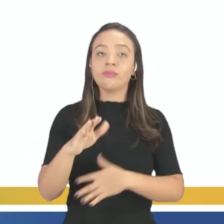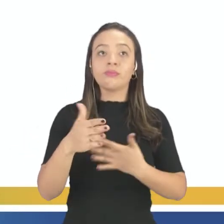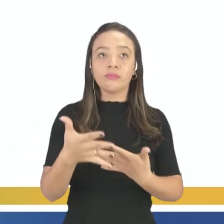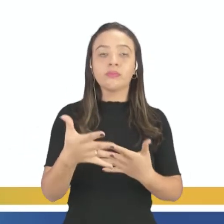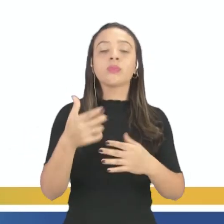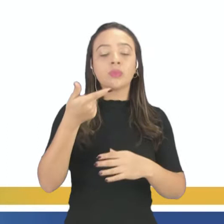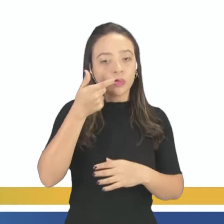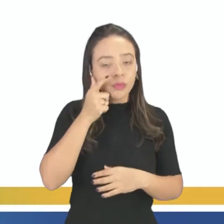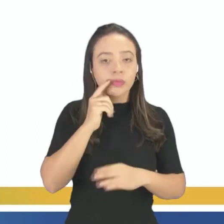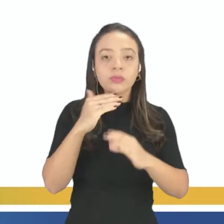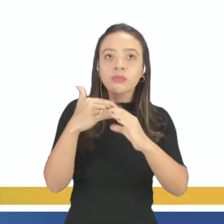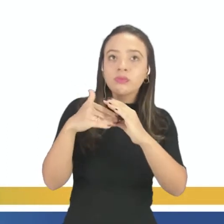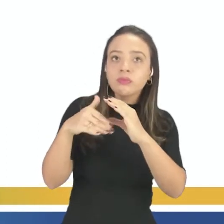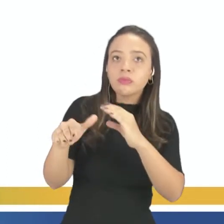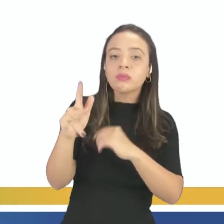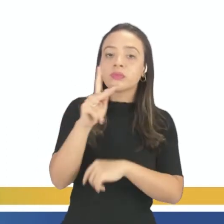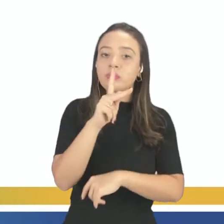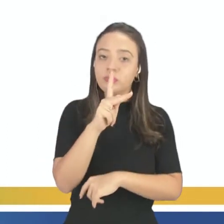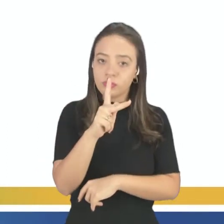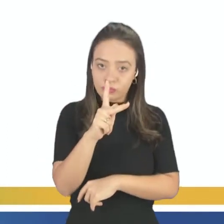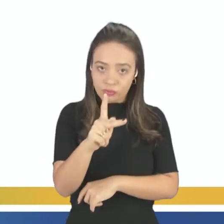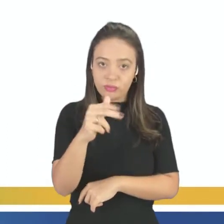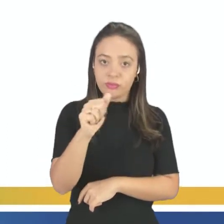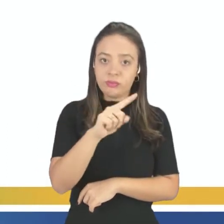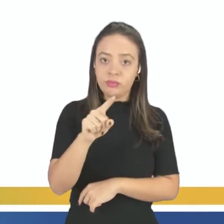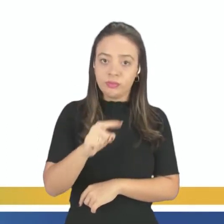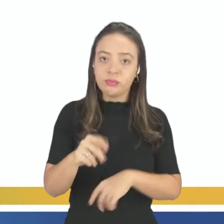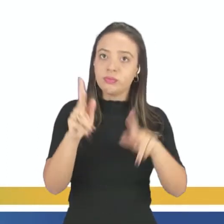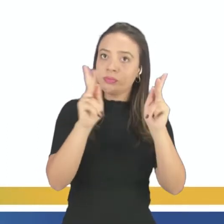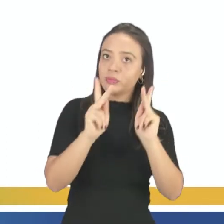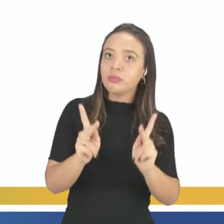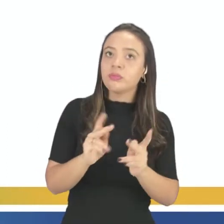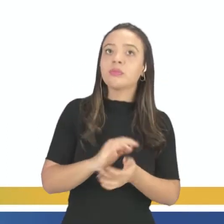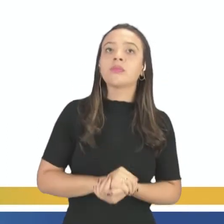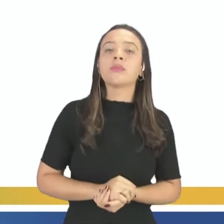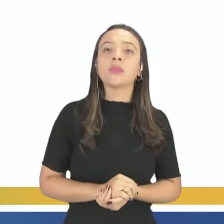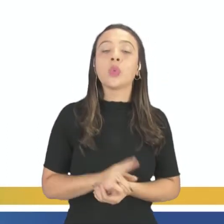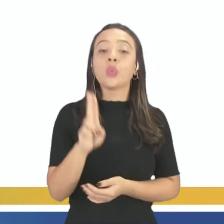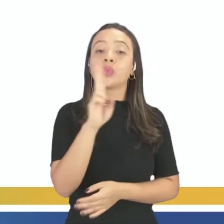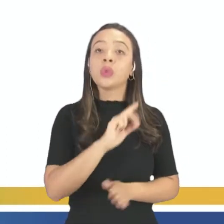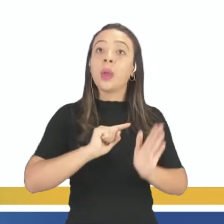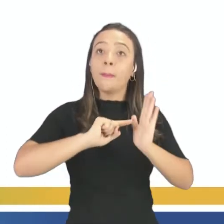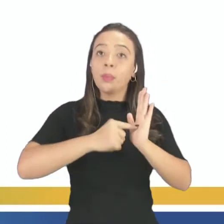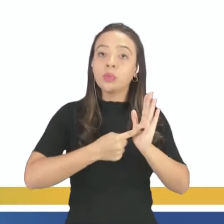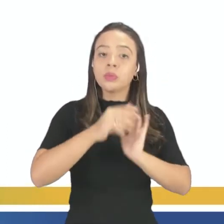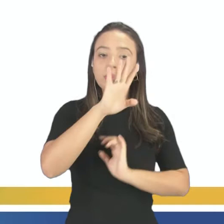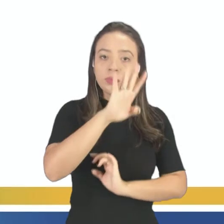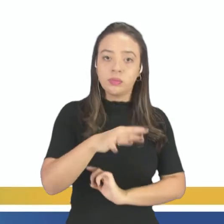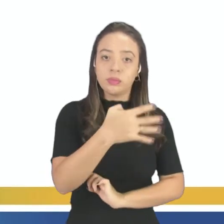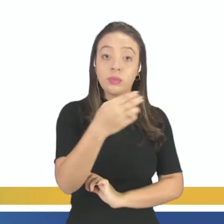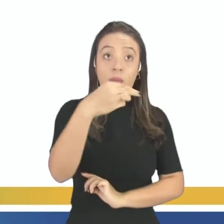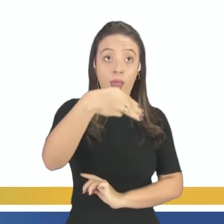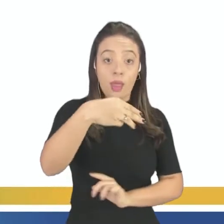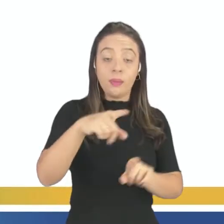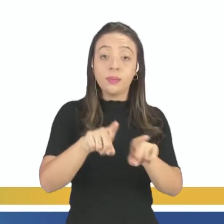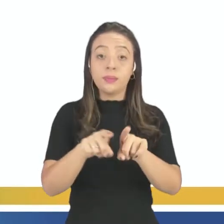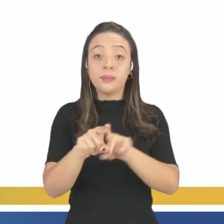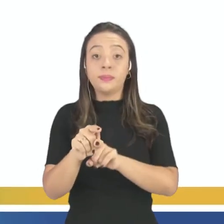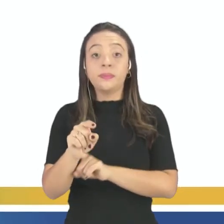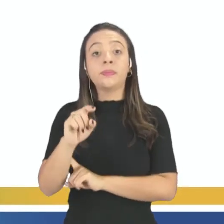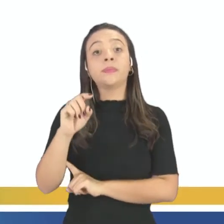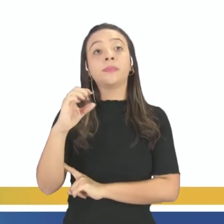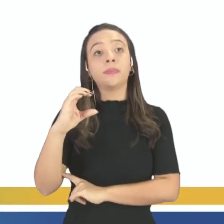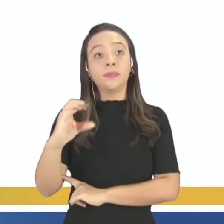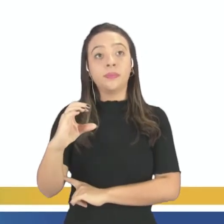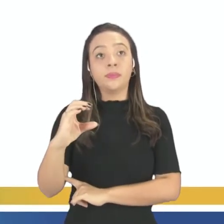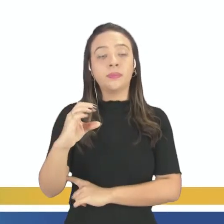a mensagem paz através da multiplicação das matrizes M e C. Ou seja, olha só